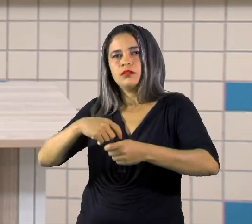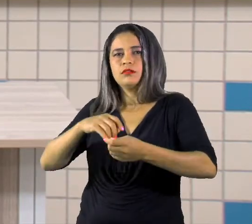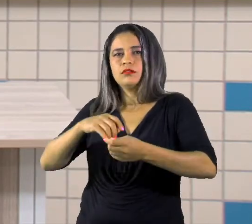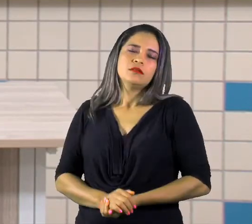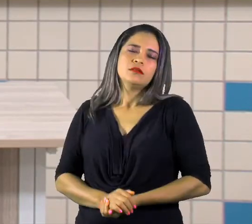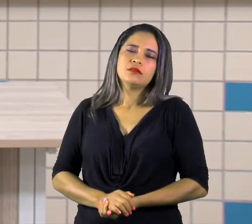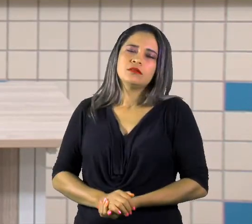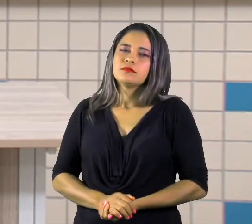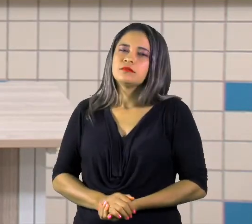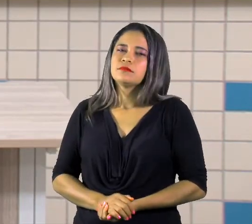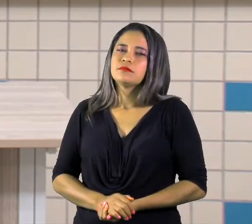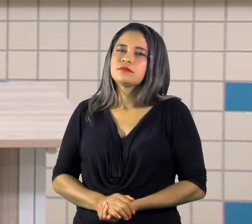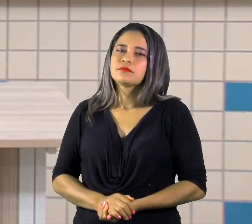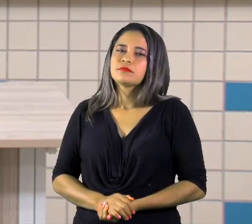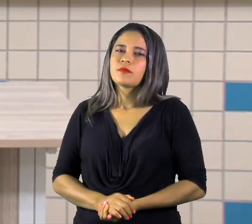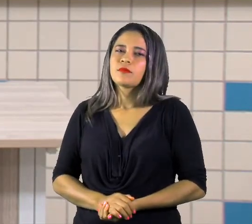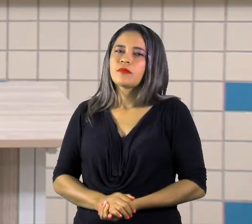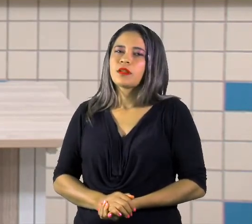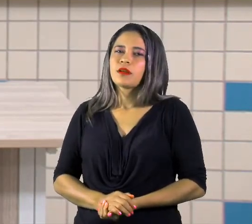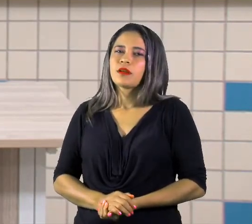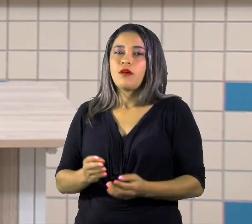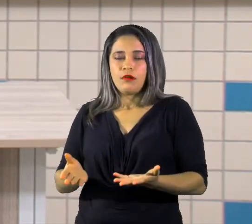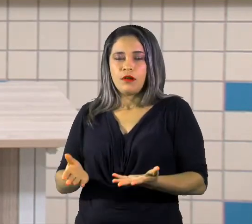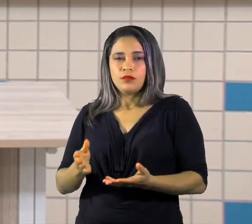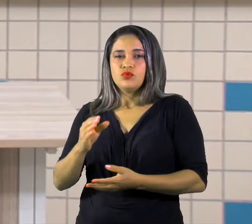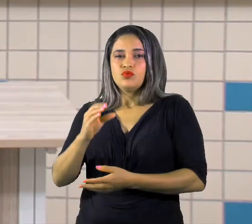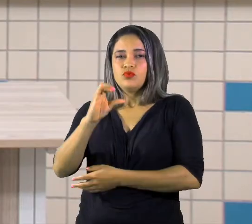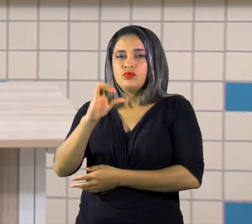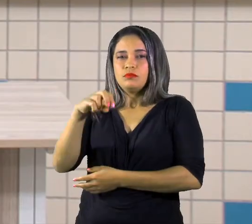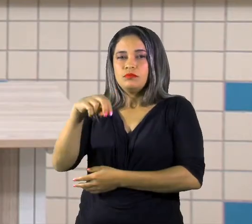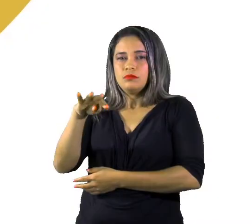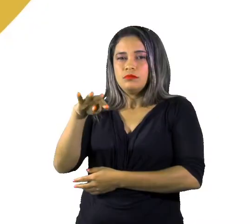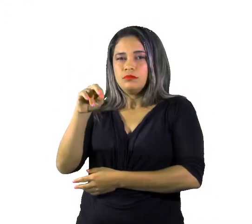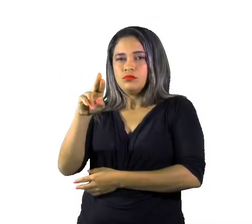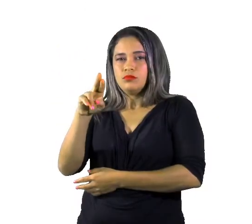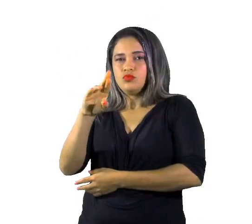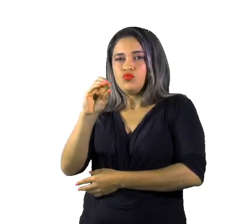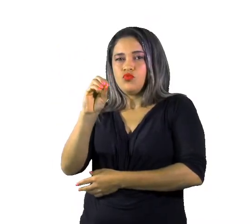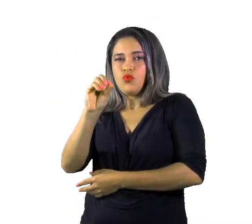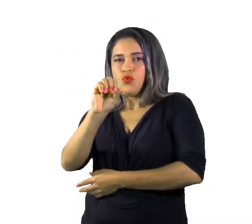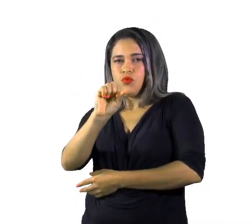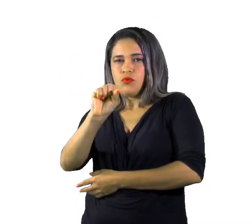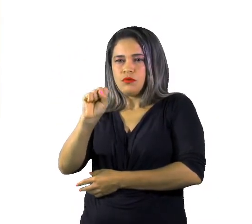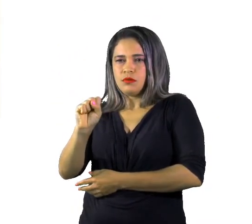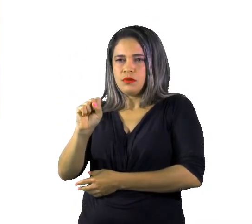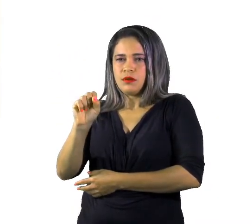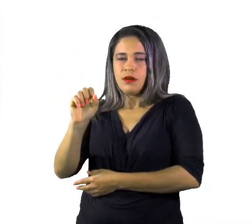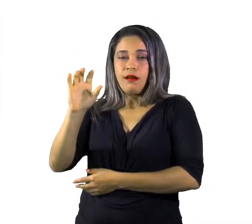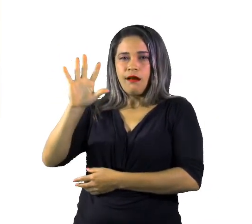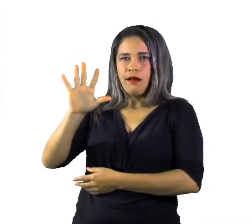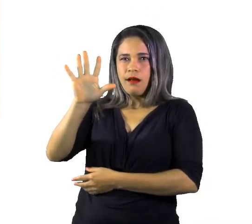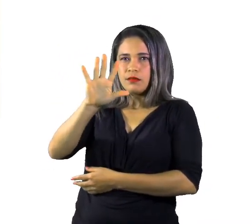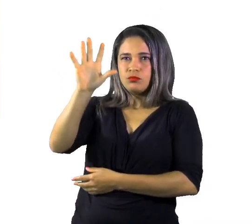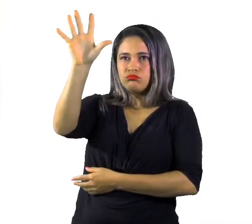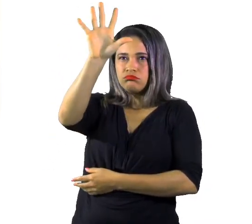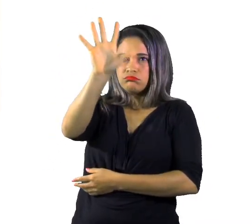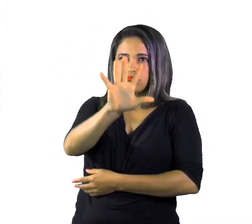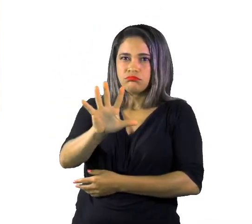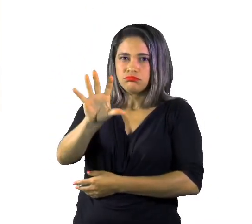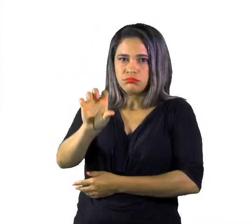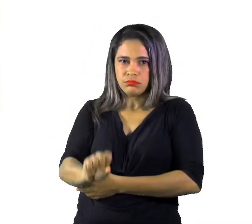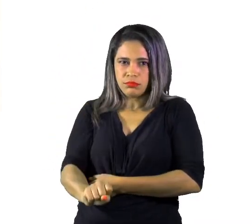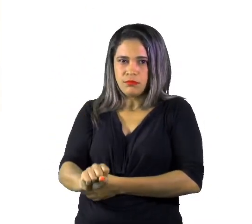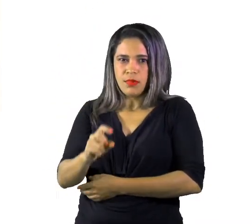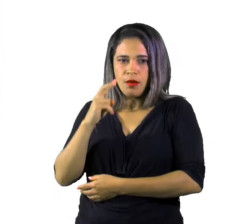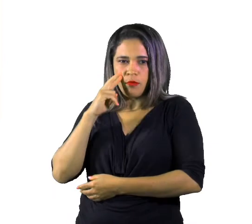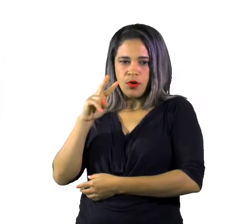caso dos cinturões, dos belts agrícolas. Cada um nesse mapa representa um cinturão diferente, seja o cinturão do